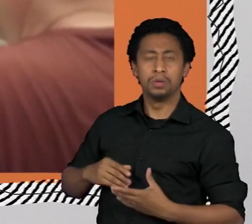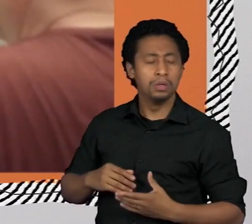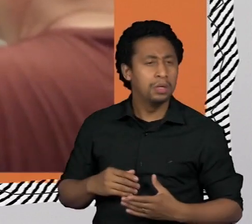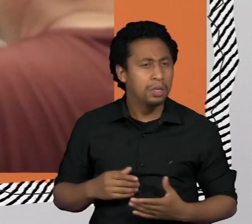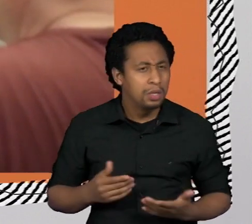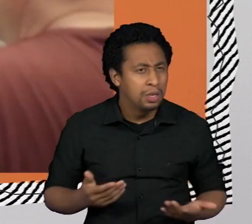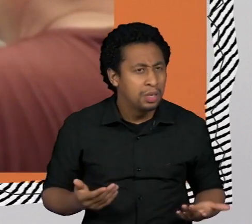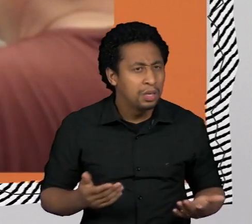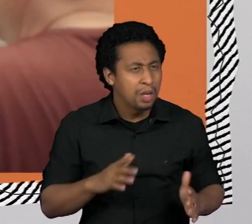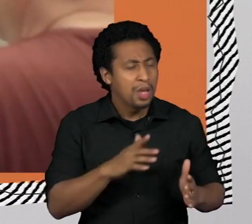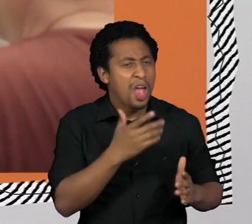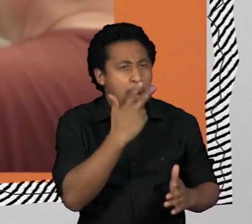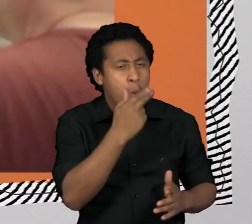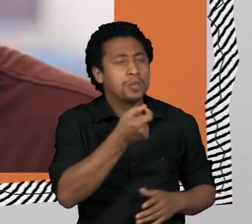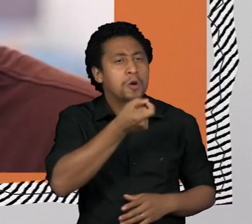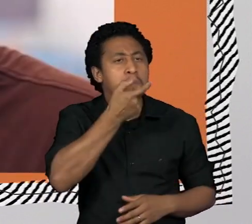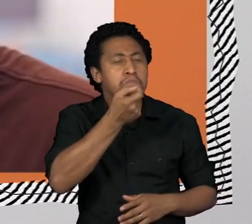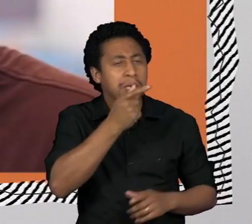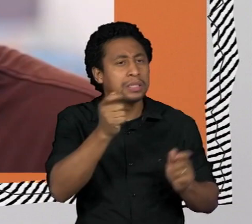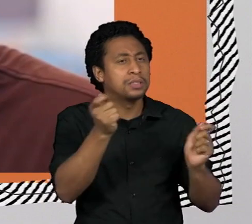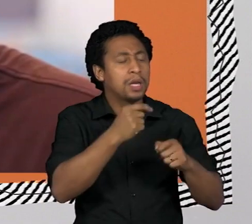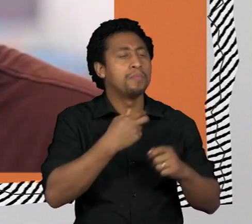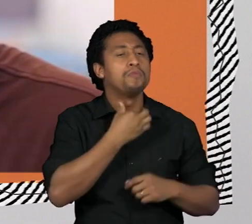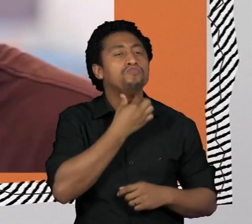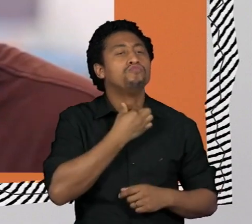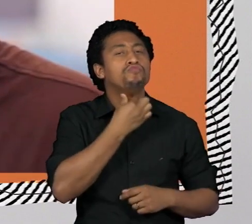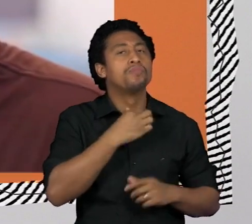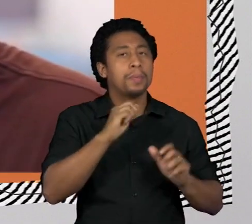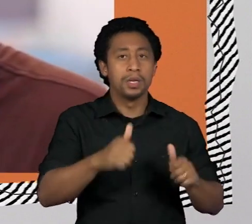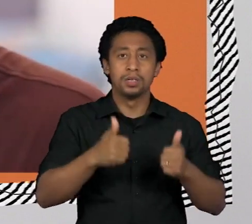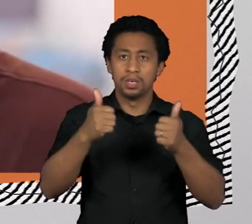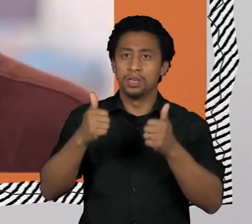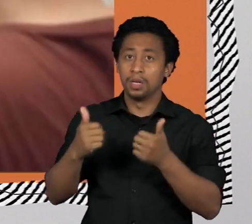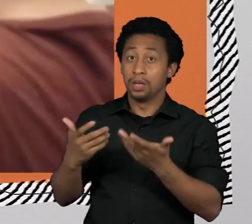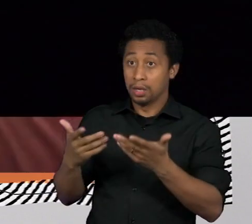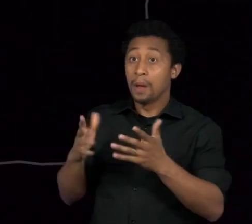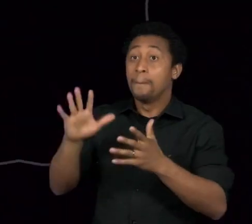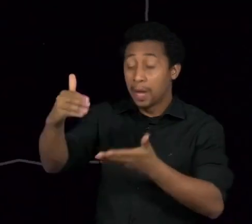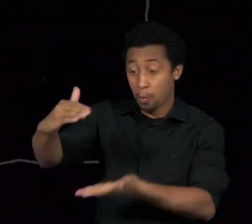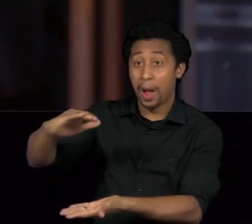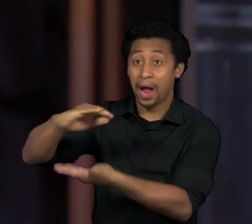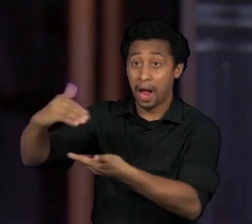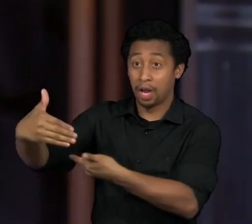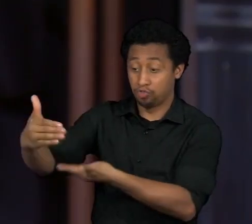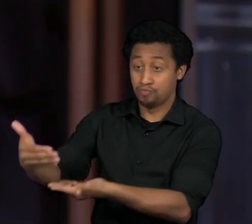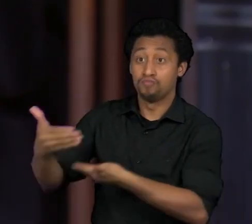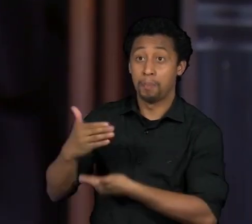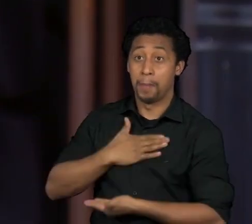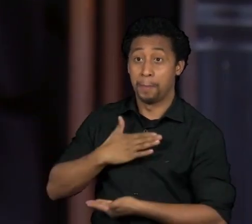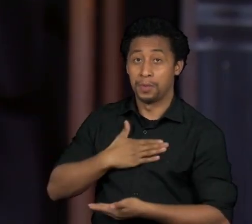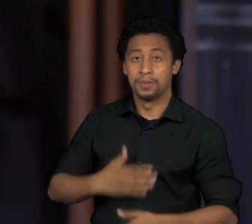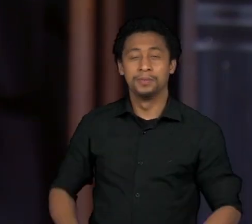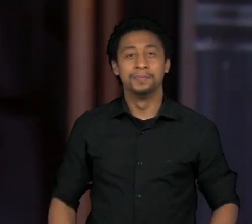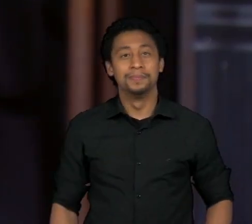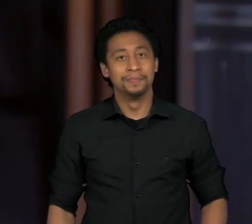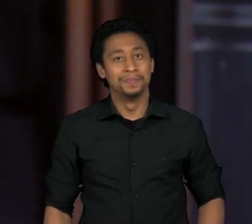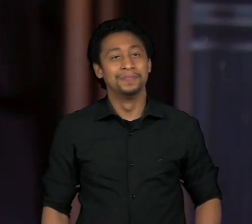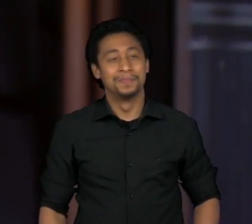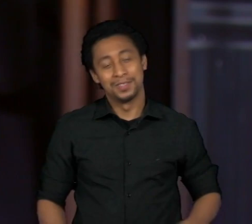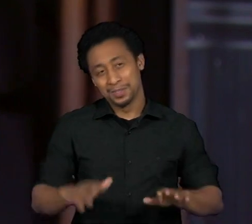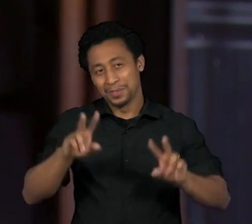Isso, eu acho que de repente é uma pastilha de própolis pra sua voz. Eu acho que... É uma boa, pode pegar uma caixa pra mim. A gente falou aqui de